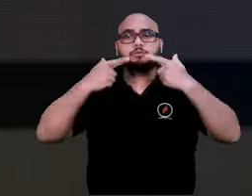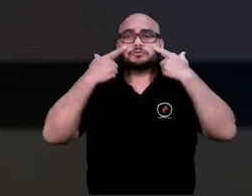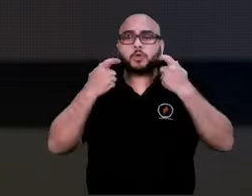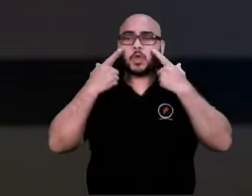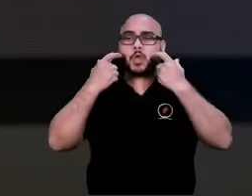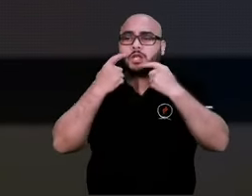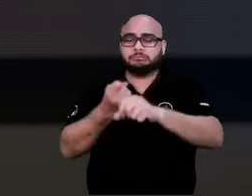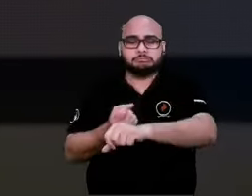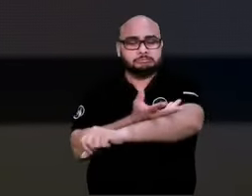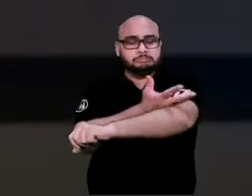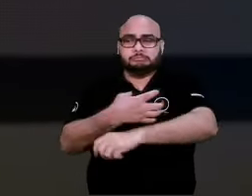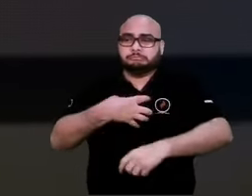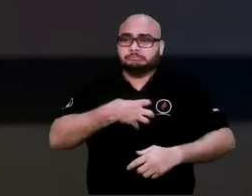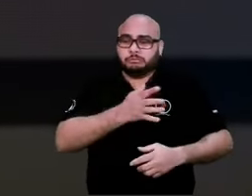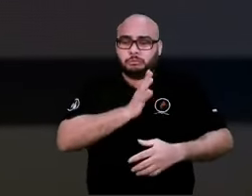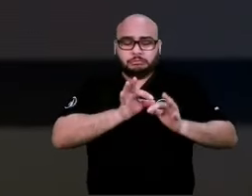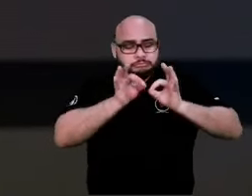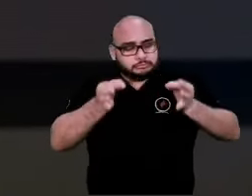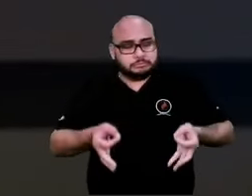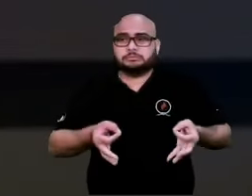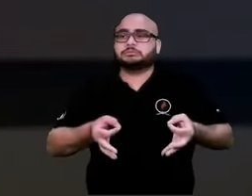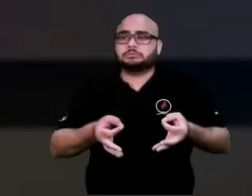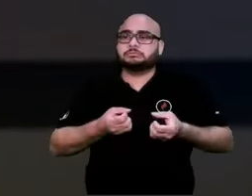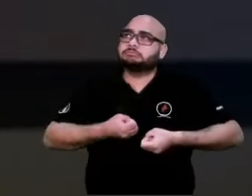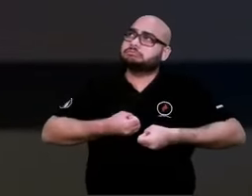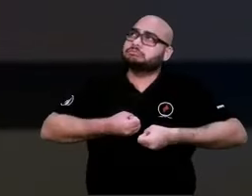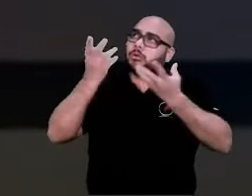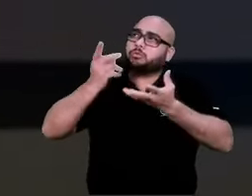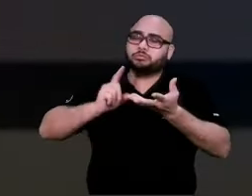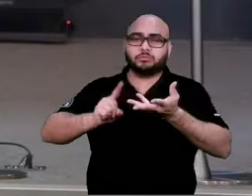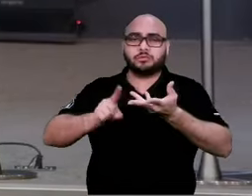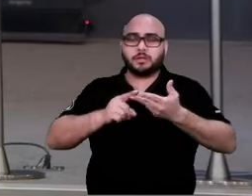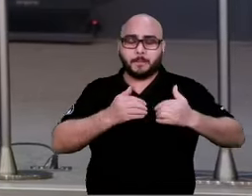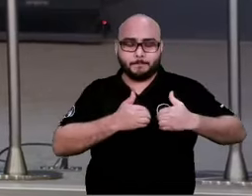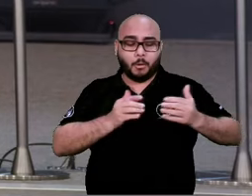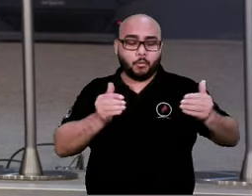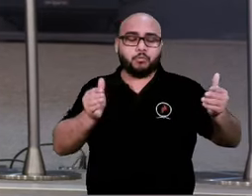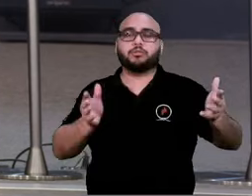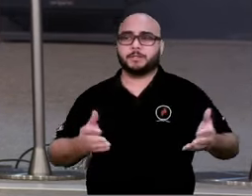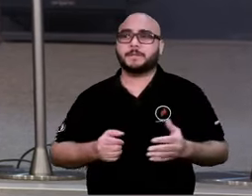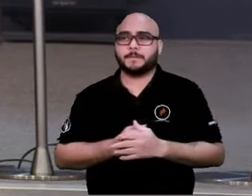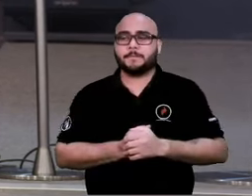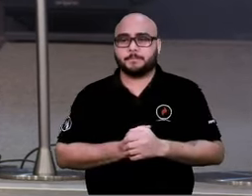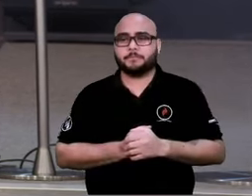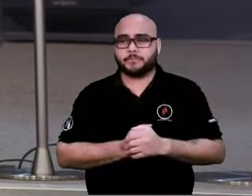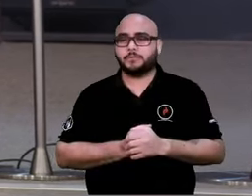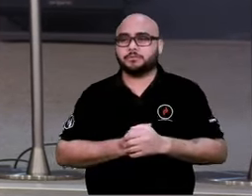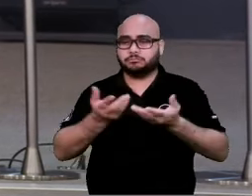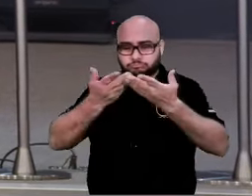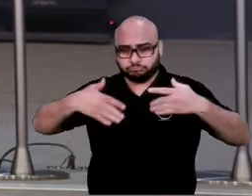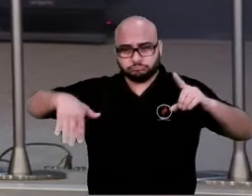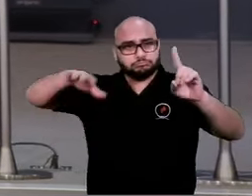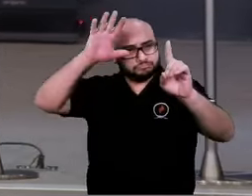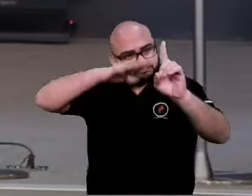hora de se humilhar na presença de Deus. Desce,